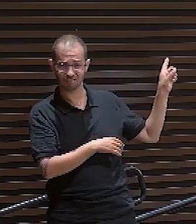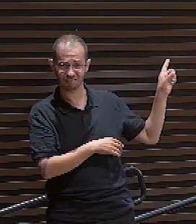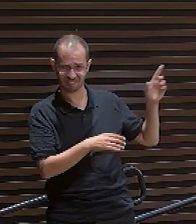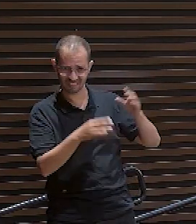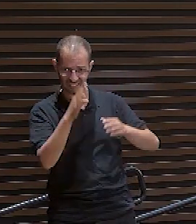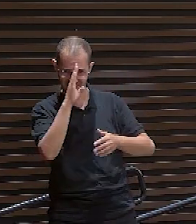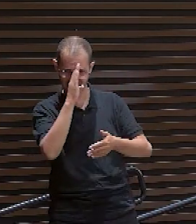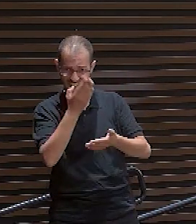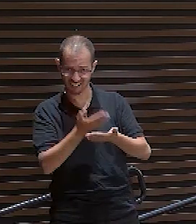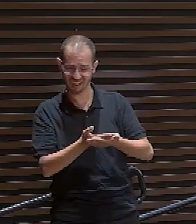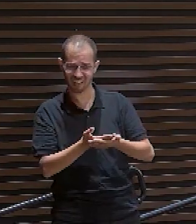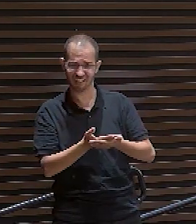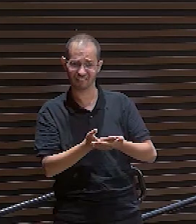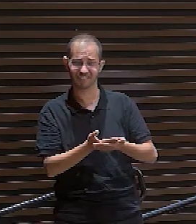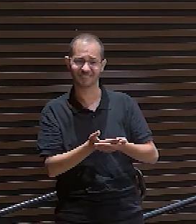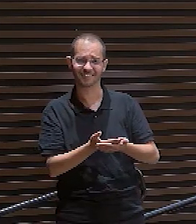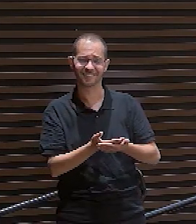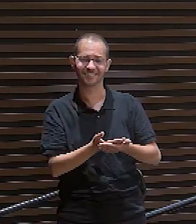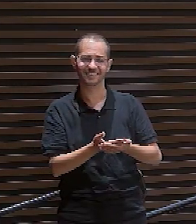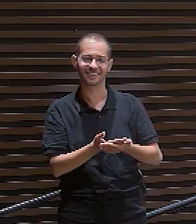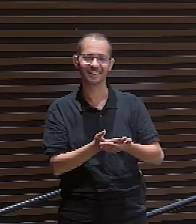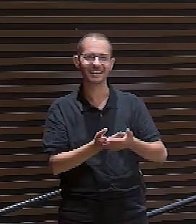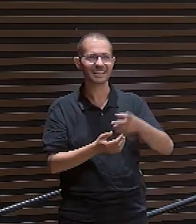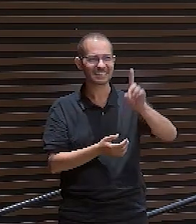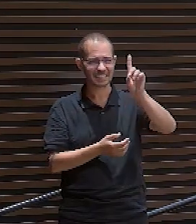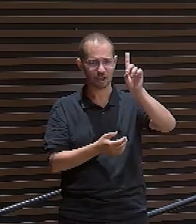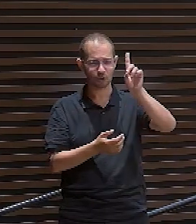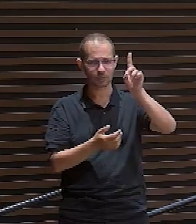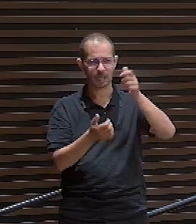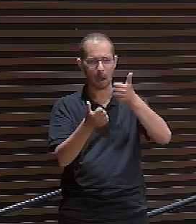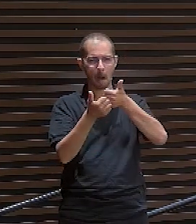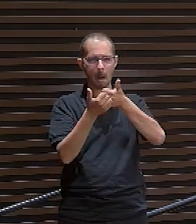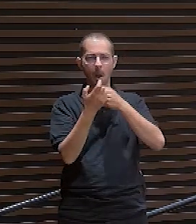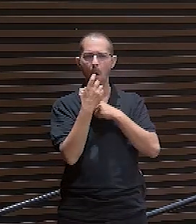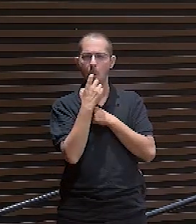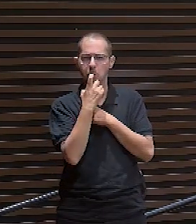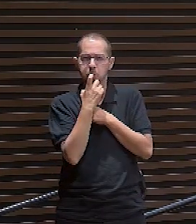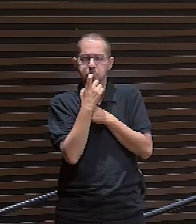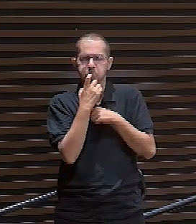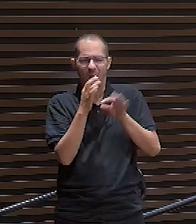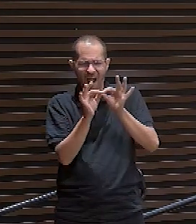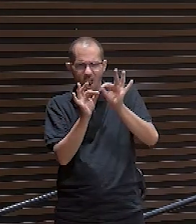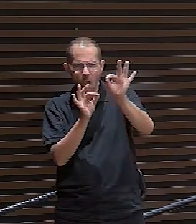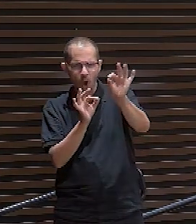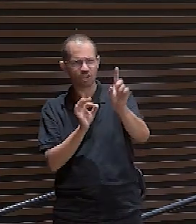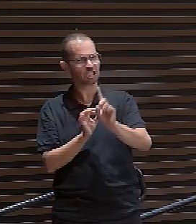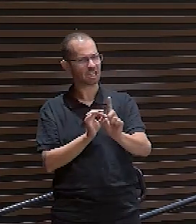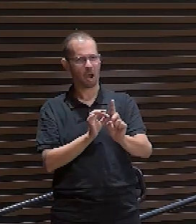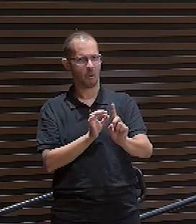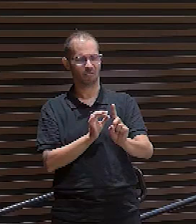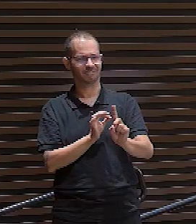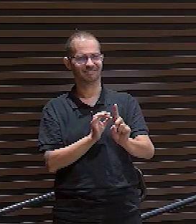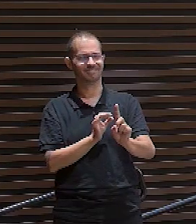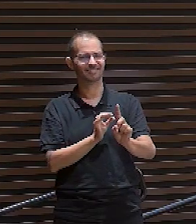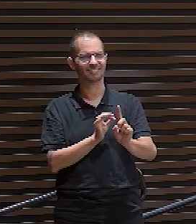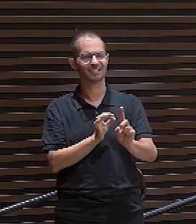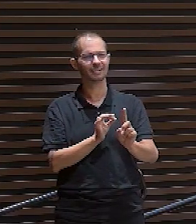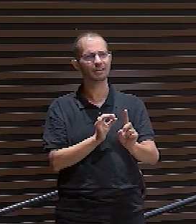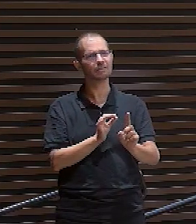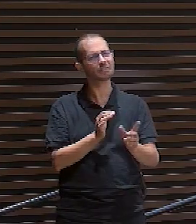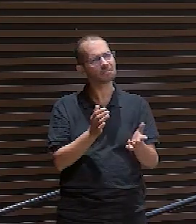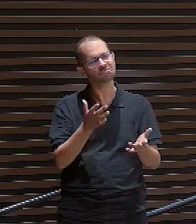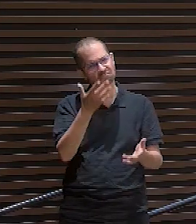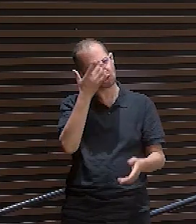nós cantamos? Deus é de perto e não de longe. E todo mundo,